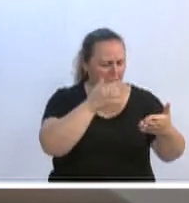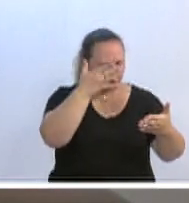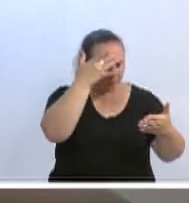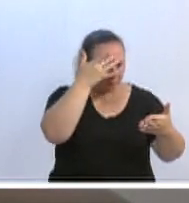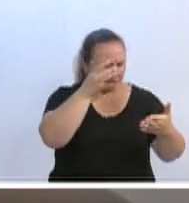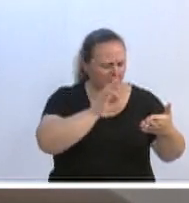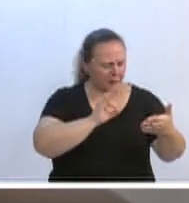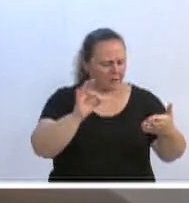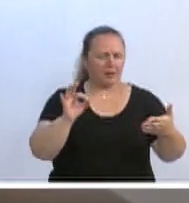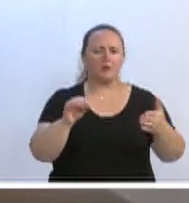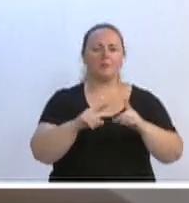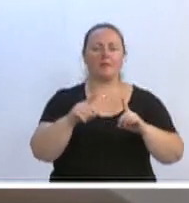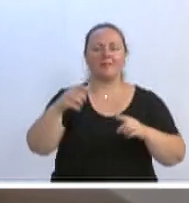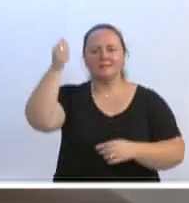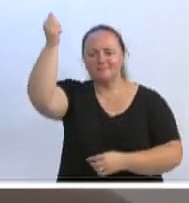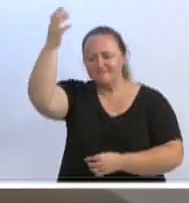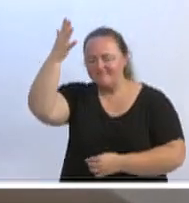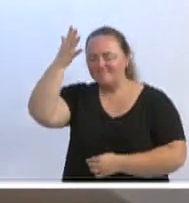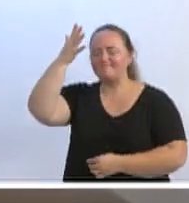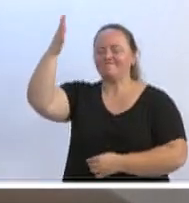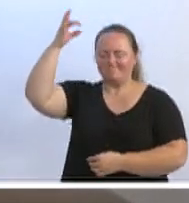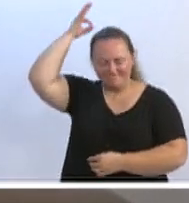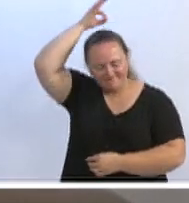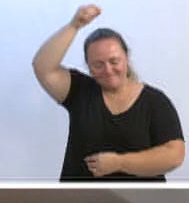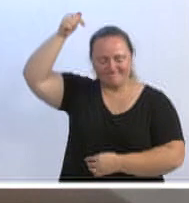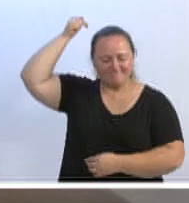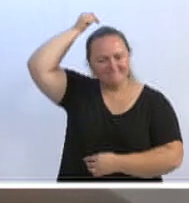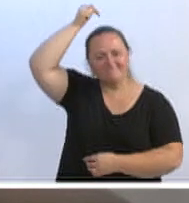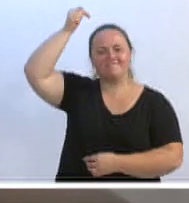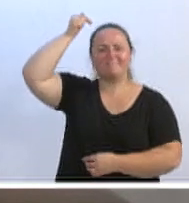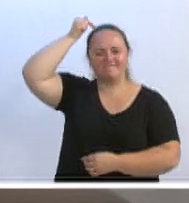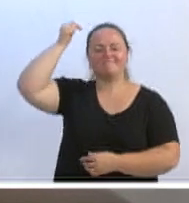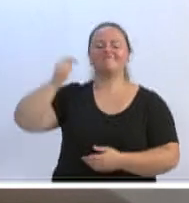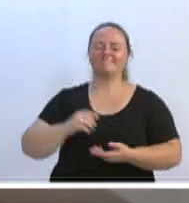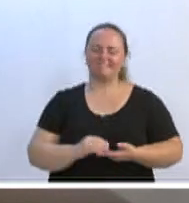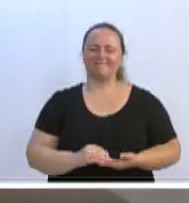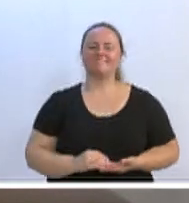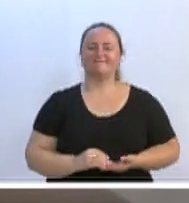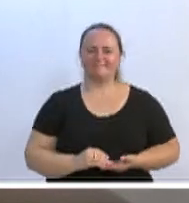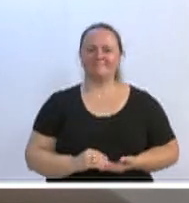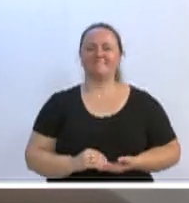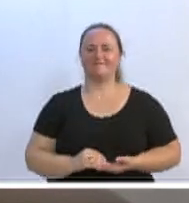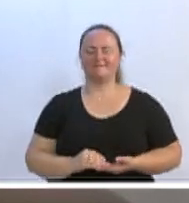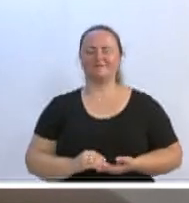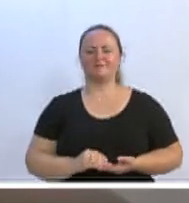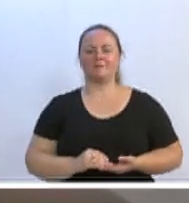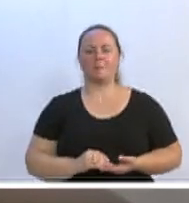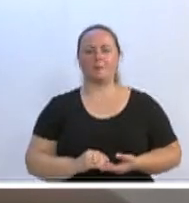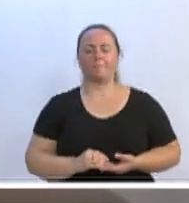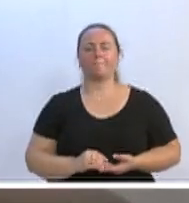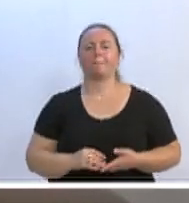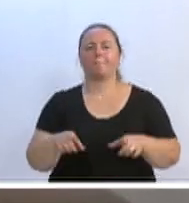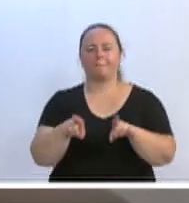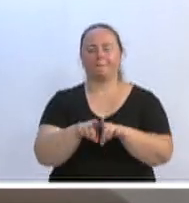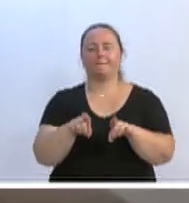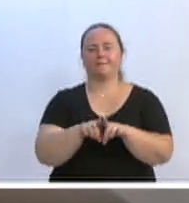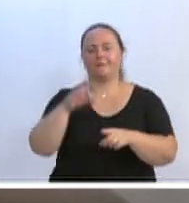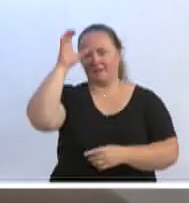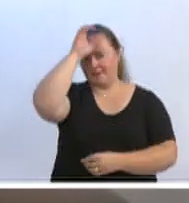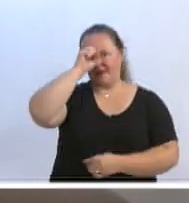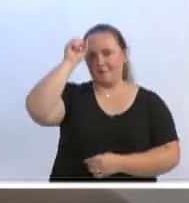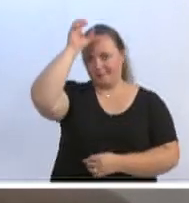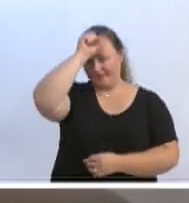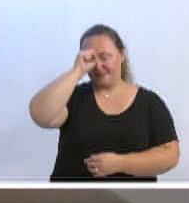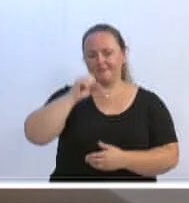ele revela. Louvado seja o nome do Senhor. Aprendemos também a respeito